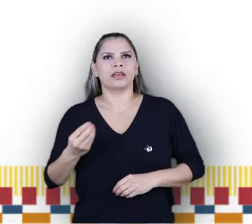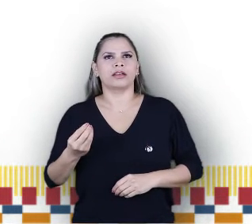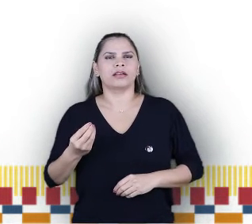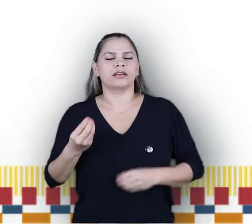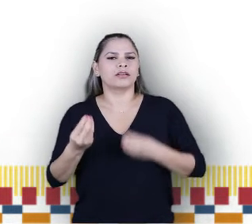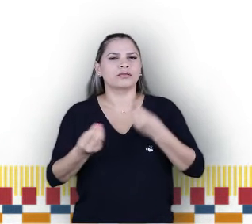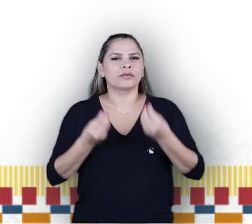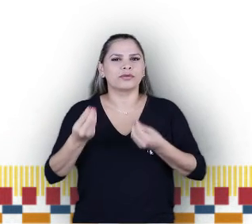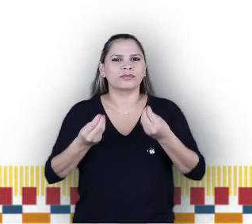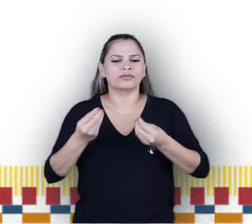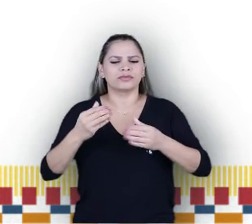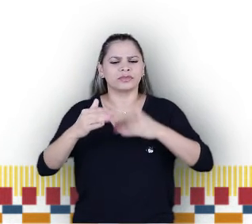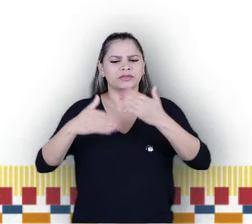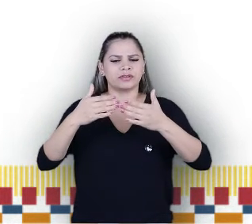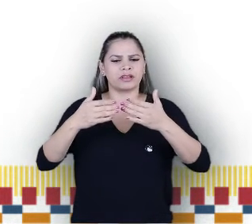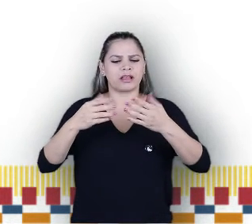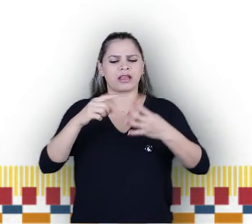formação.